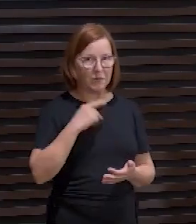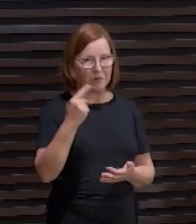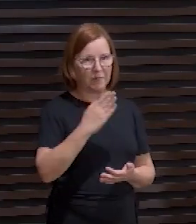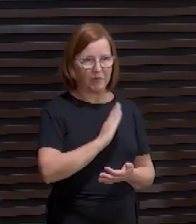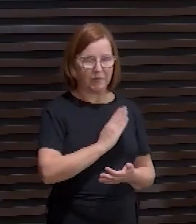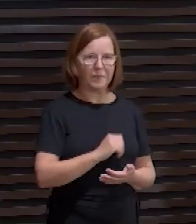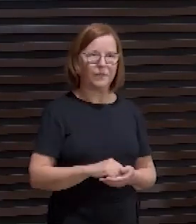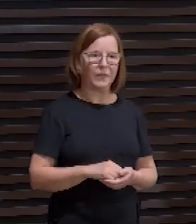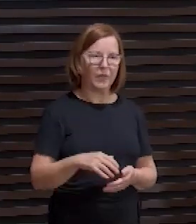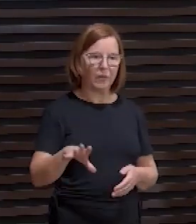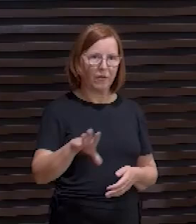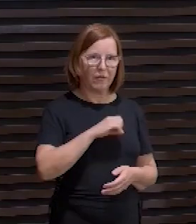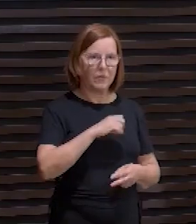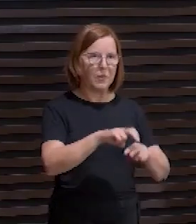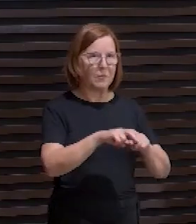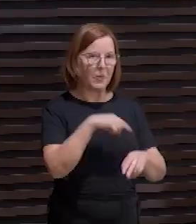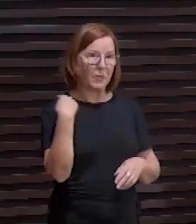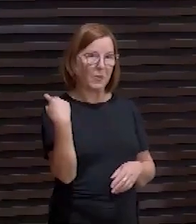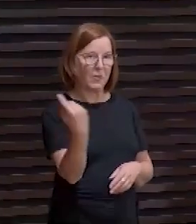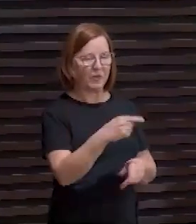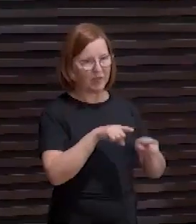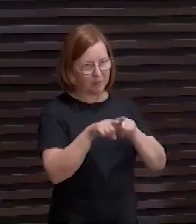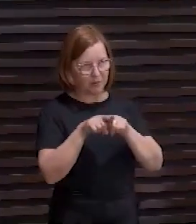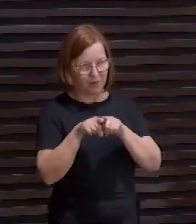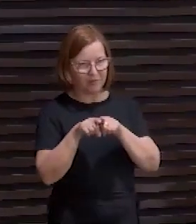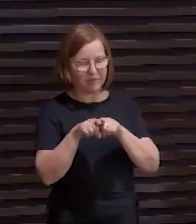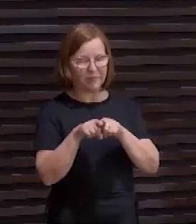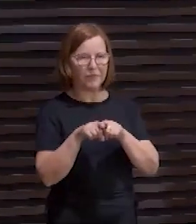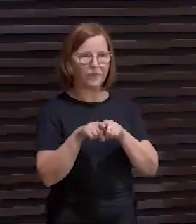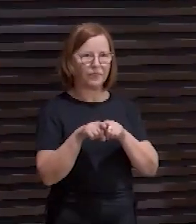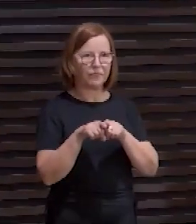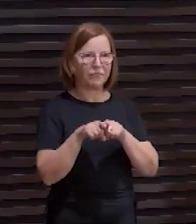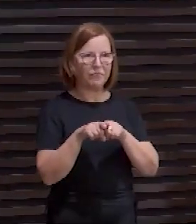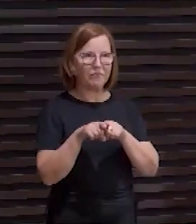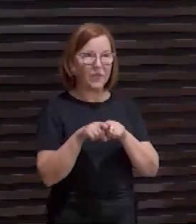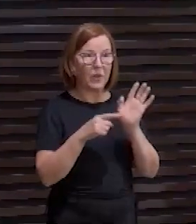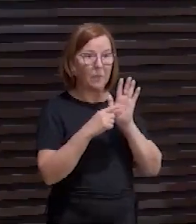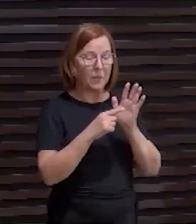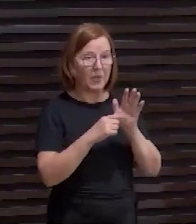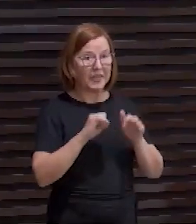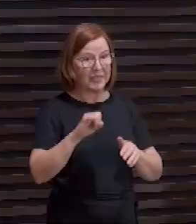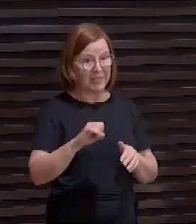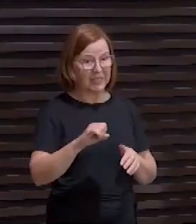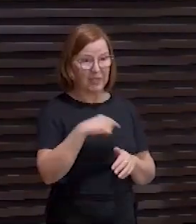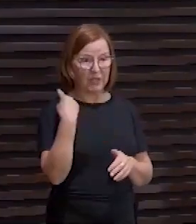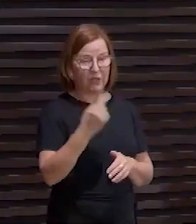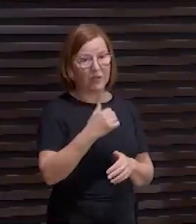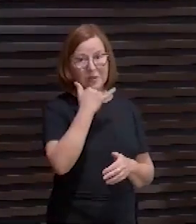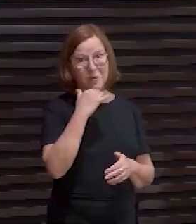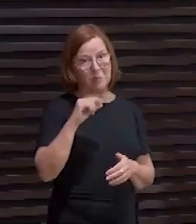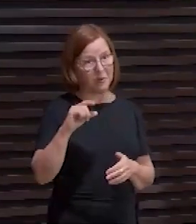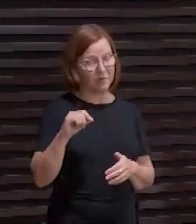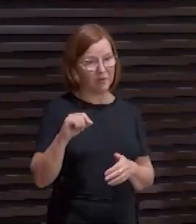O amor pelos nossos irmãos implica diretamente na capacidade que temos de perdoar. E perdoar implica